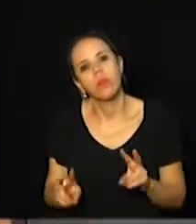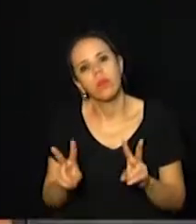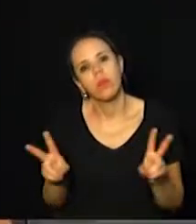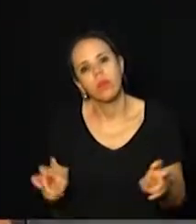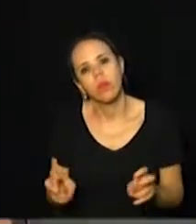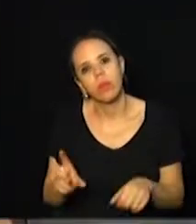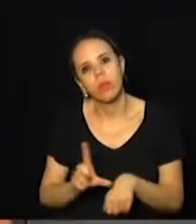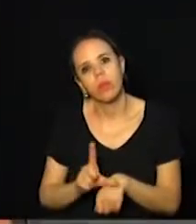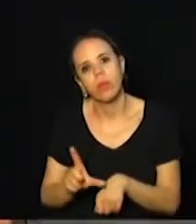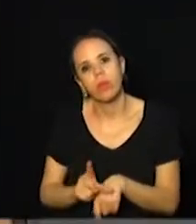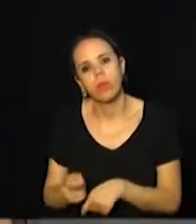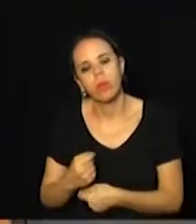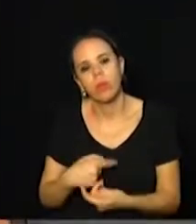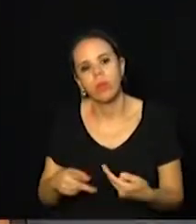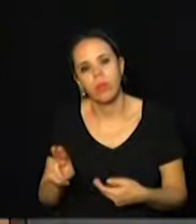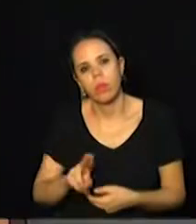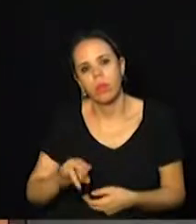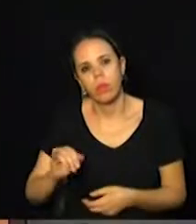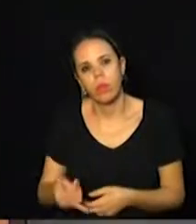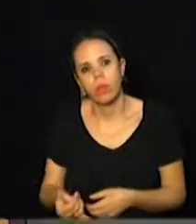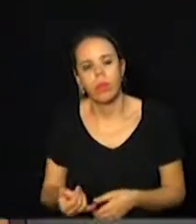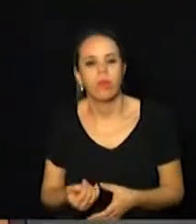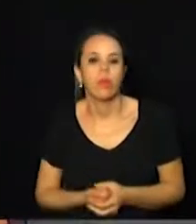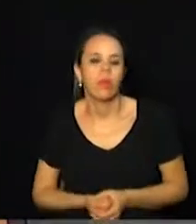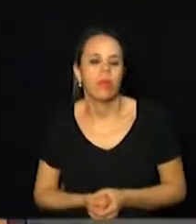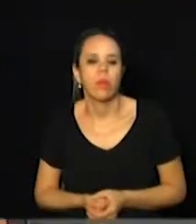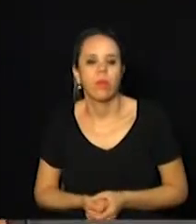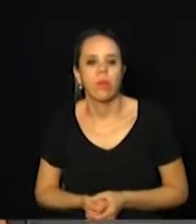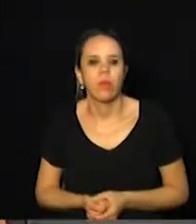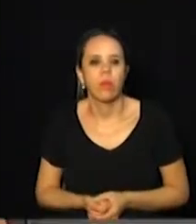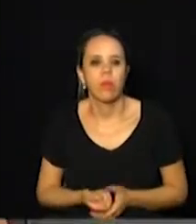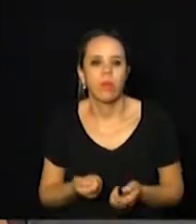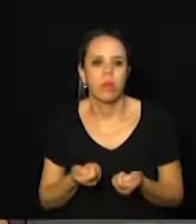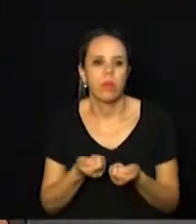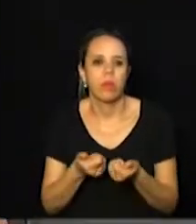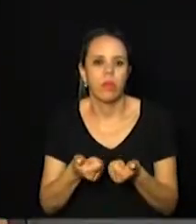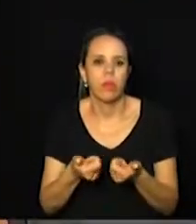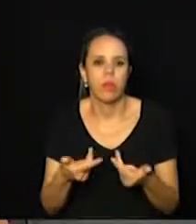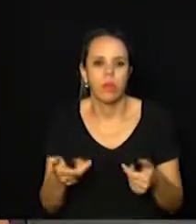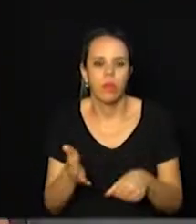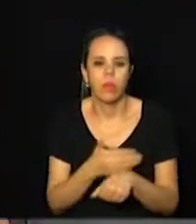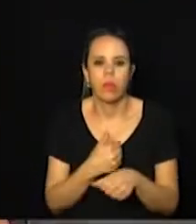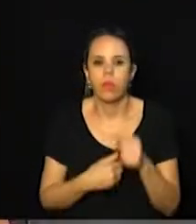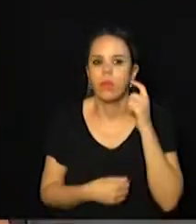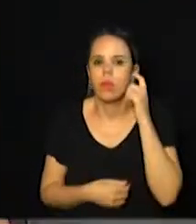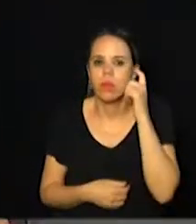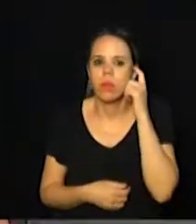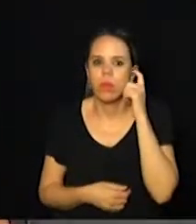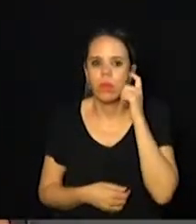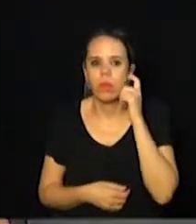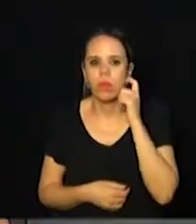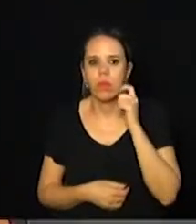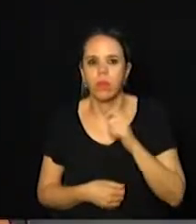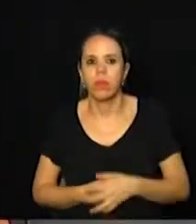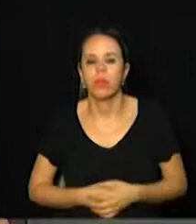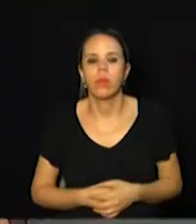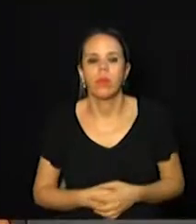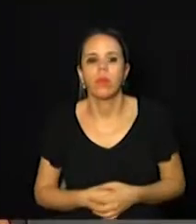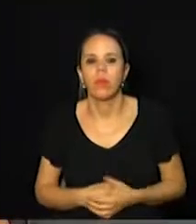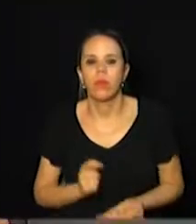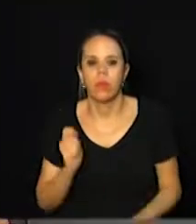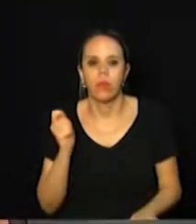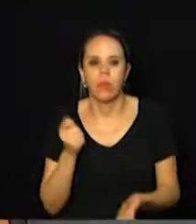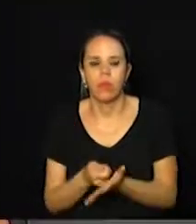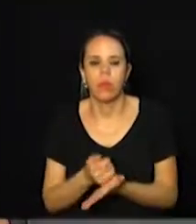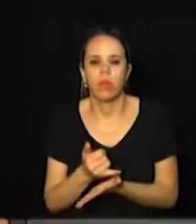relação comercial ele usava da das questões do benefício da antecipação é é de